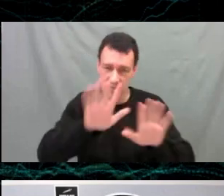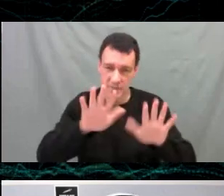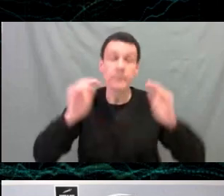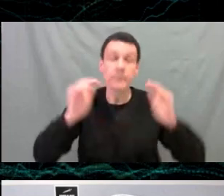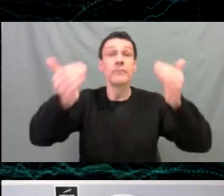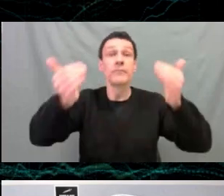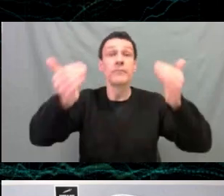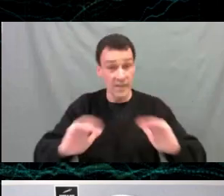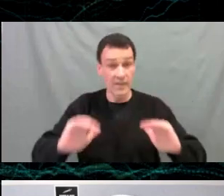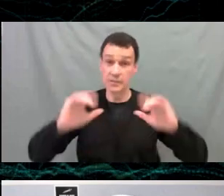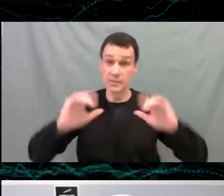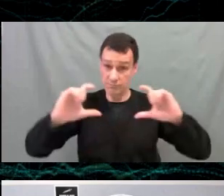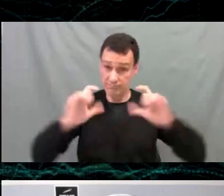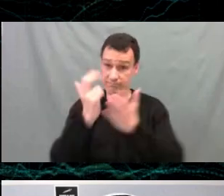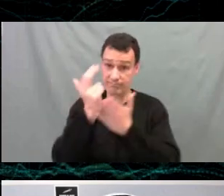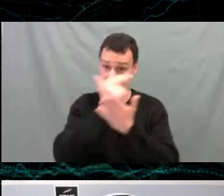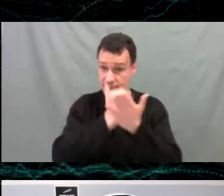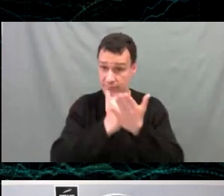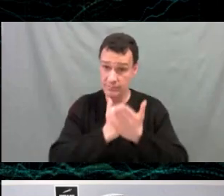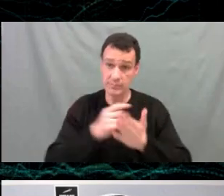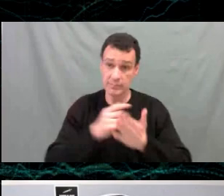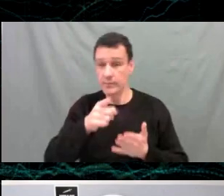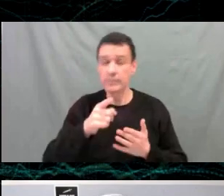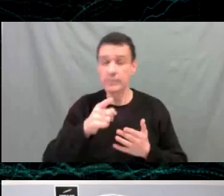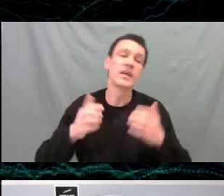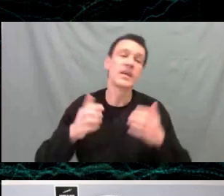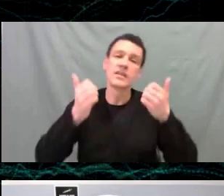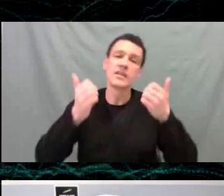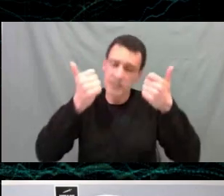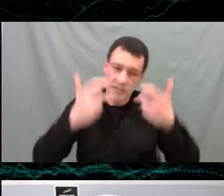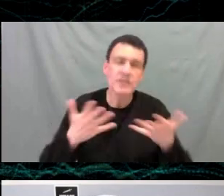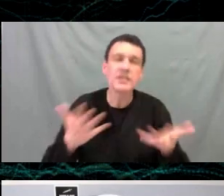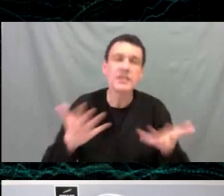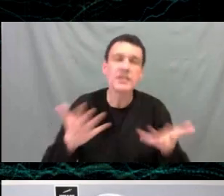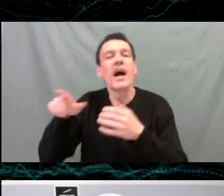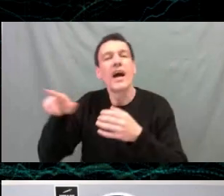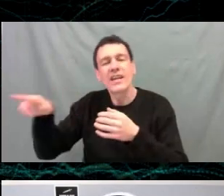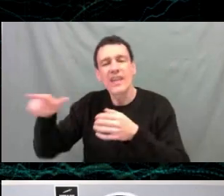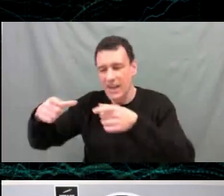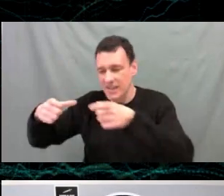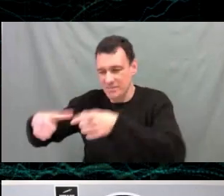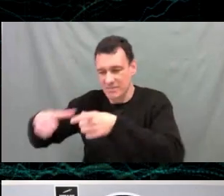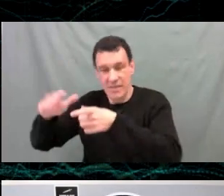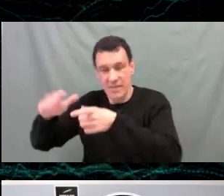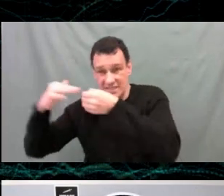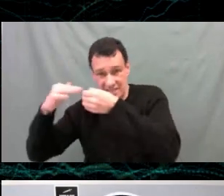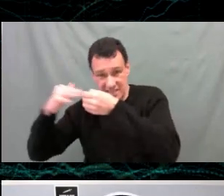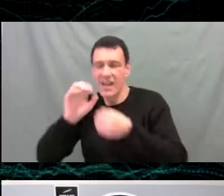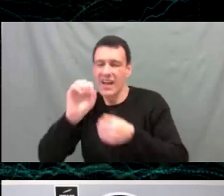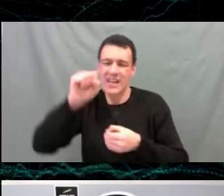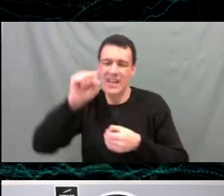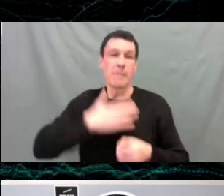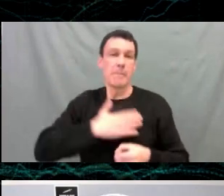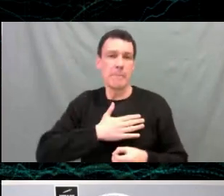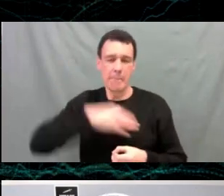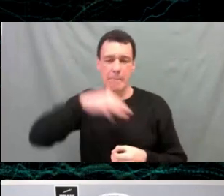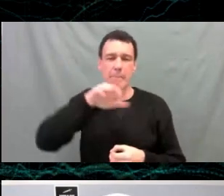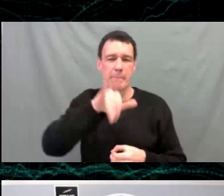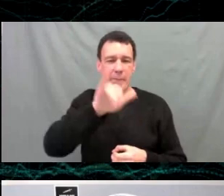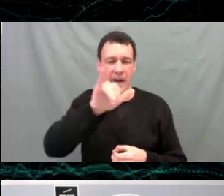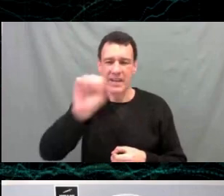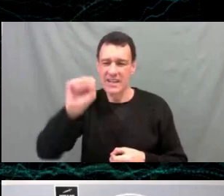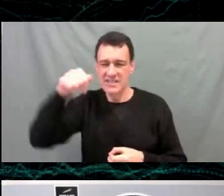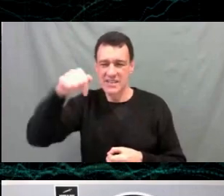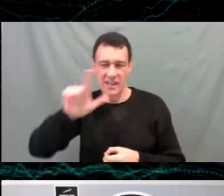que fala justamente sobre o consumo desse espaço em disco lá no VarLib, o MySQL, por exemplo, que o MySQL é um dos bancos de dados mais comuns